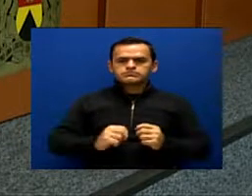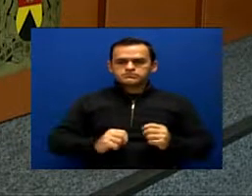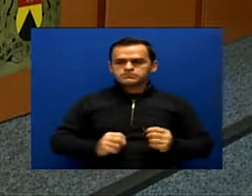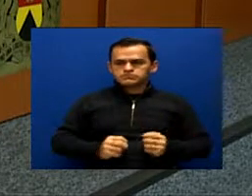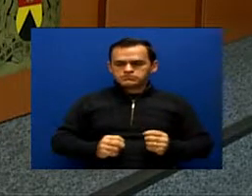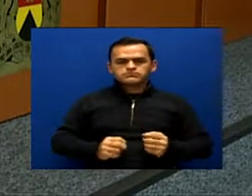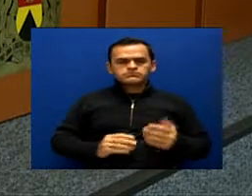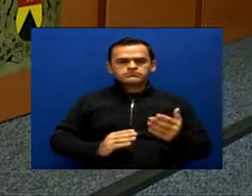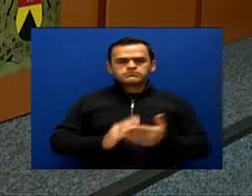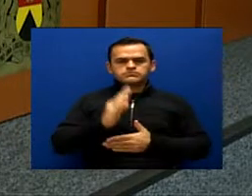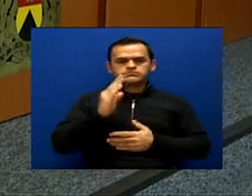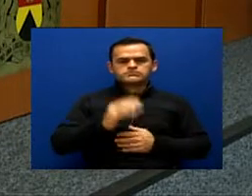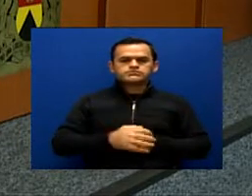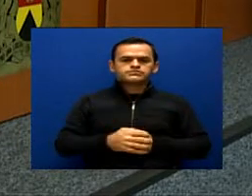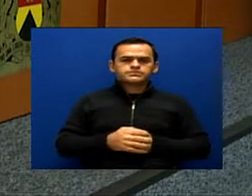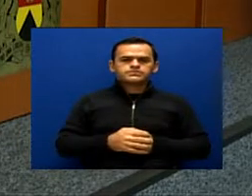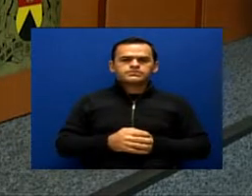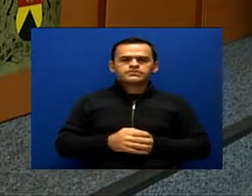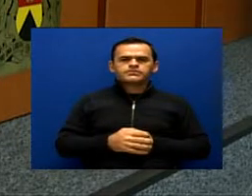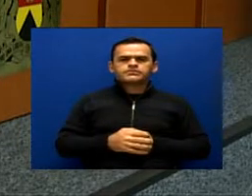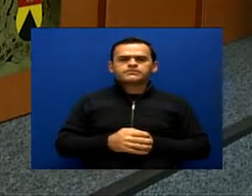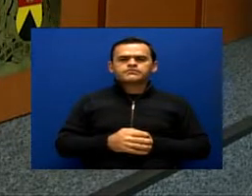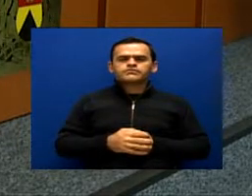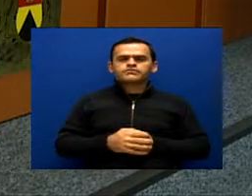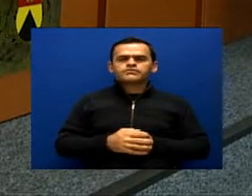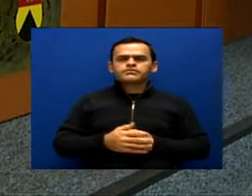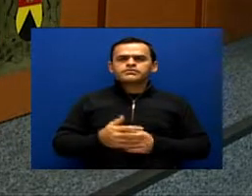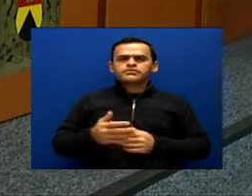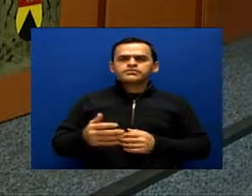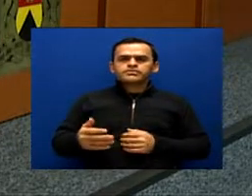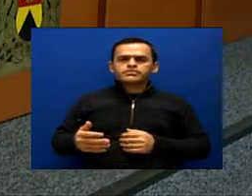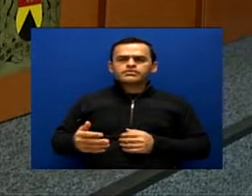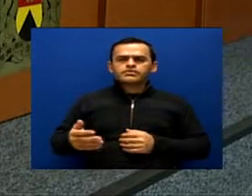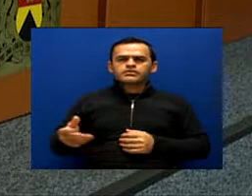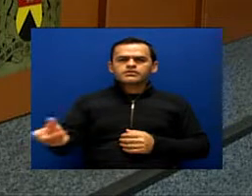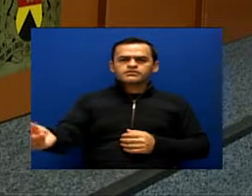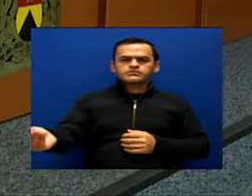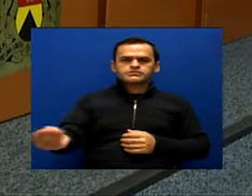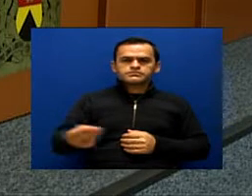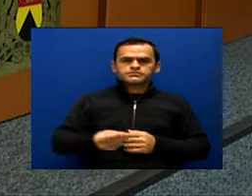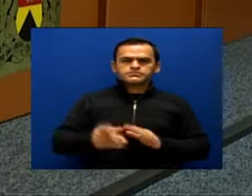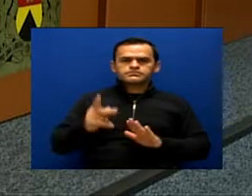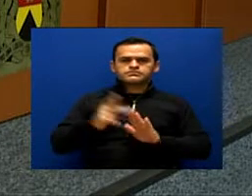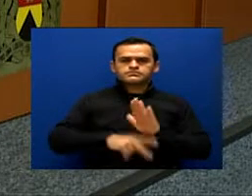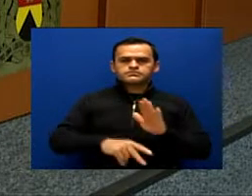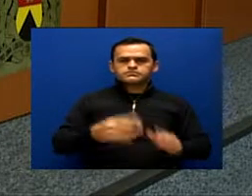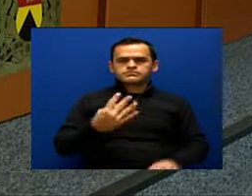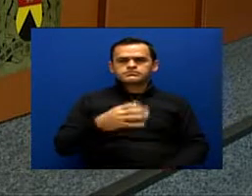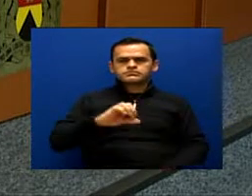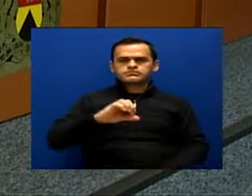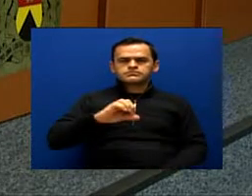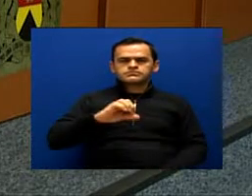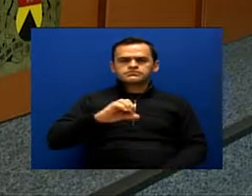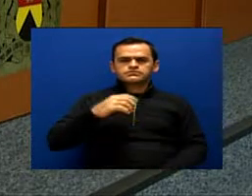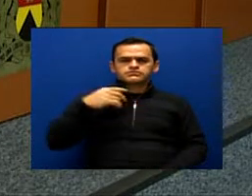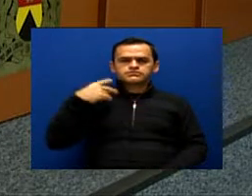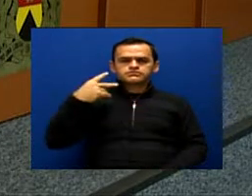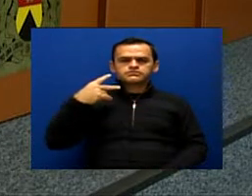não havendo, está aprovado. Ah, faça para mim esse aí, que é meu projeto de lei 49,